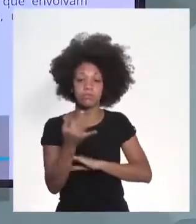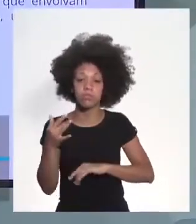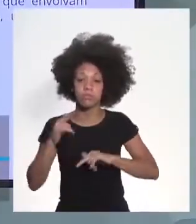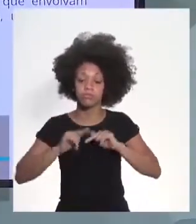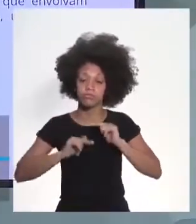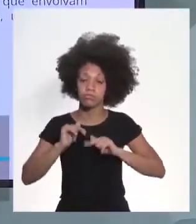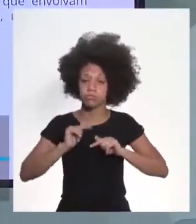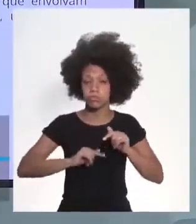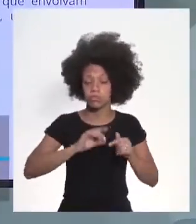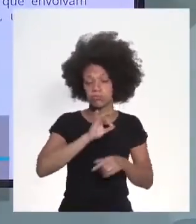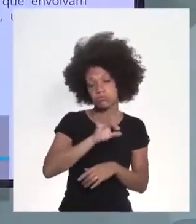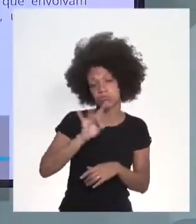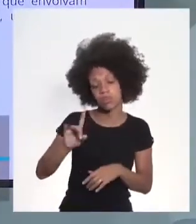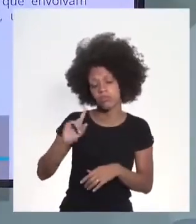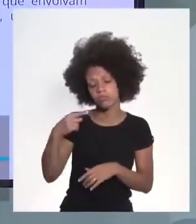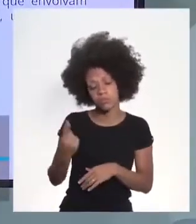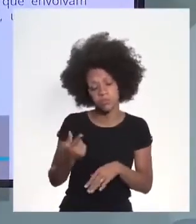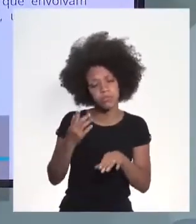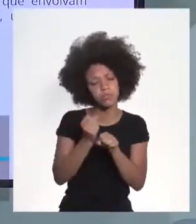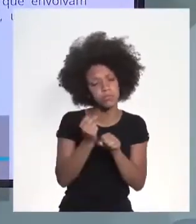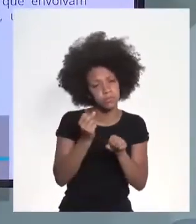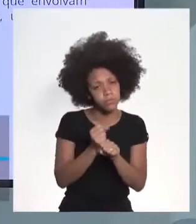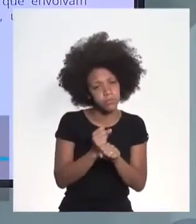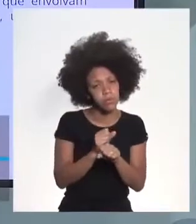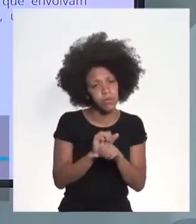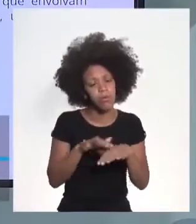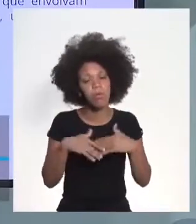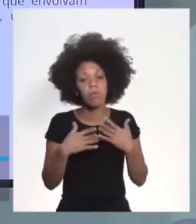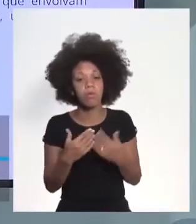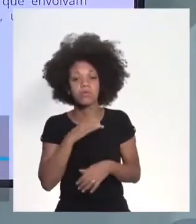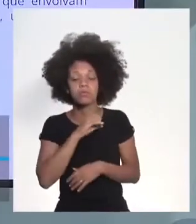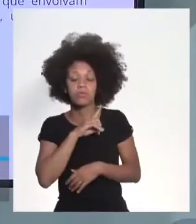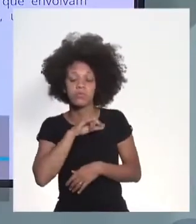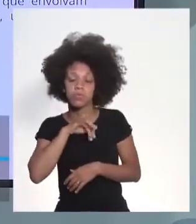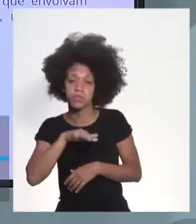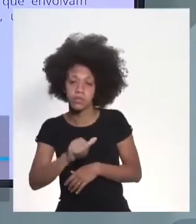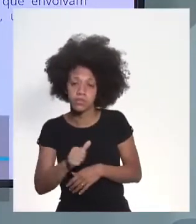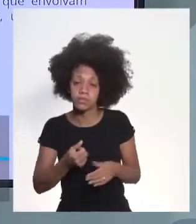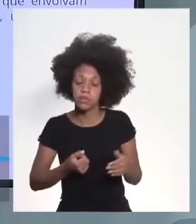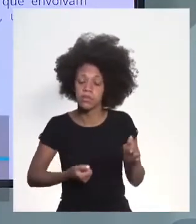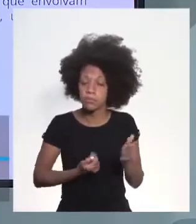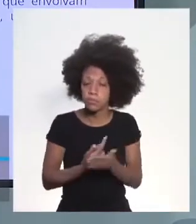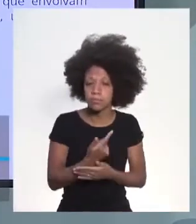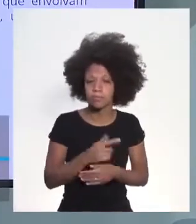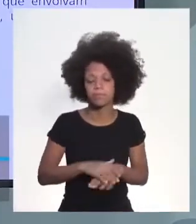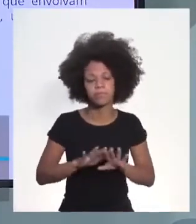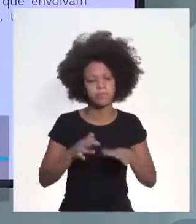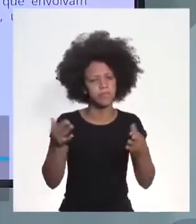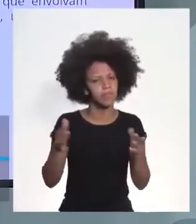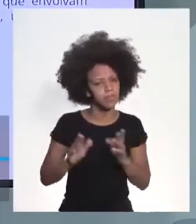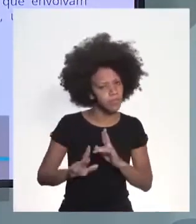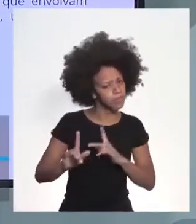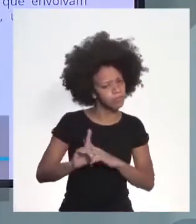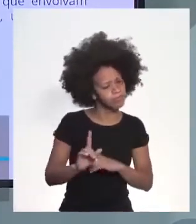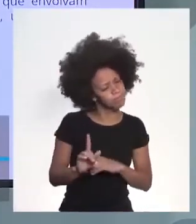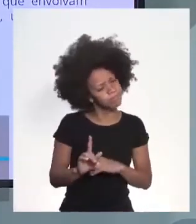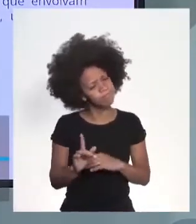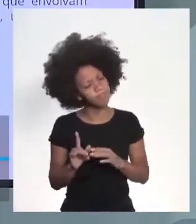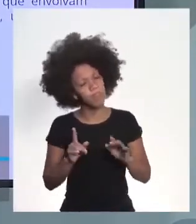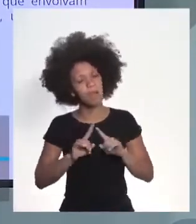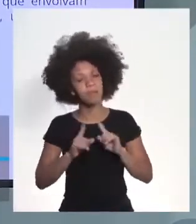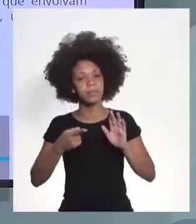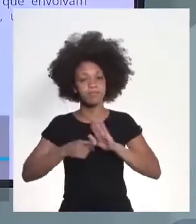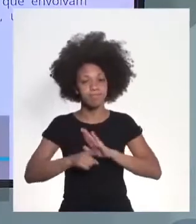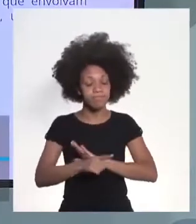cada elemento daquele a gente calculou quanto que Olívia iria pagar hoje não vai ser diferente só que a gente vai então um pouquinho mais a